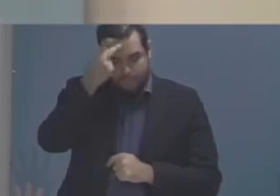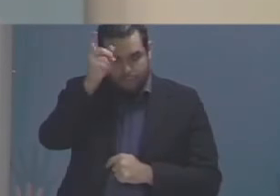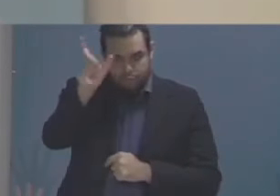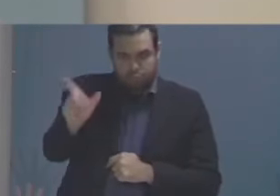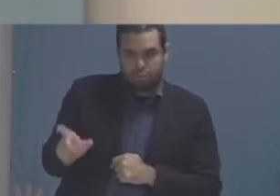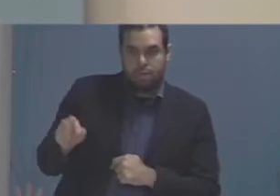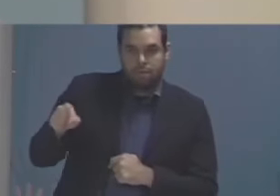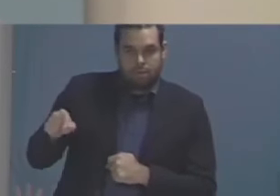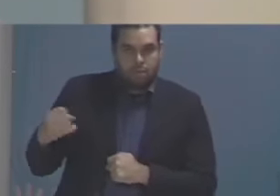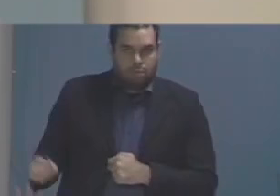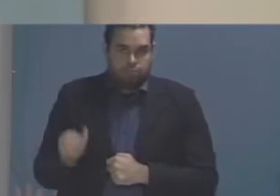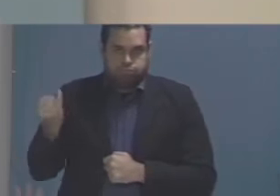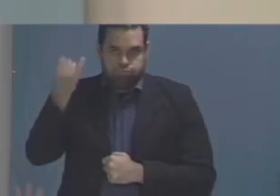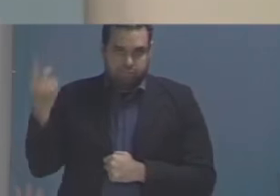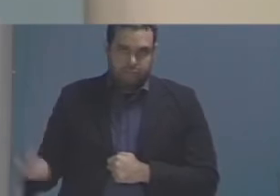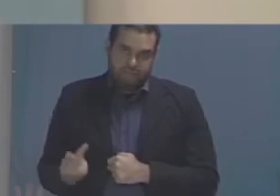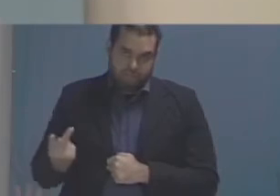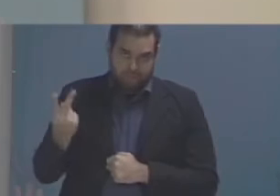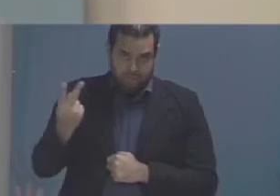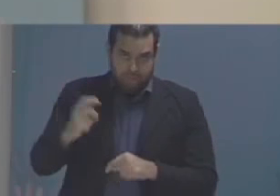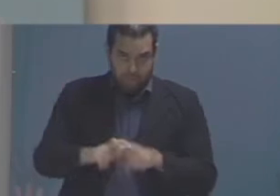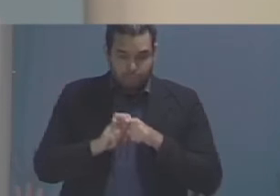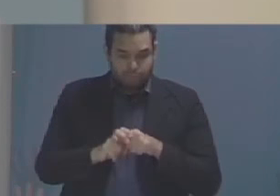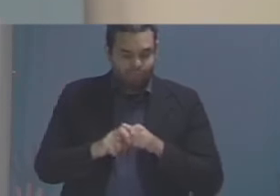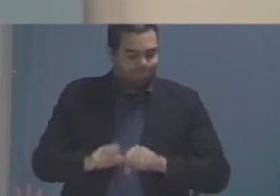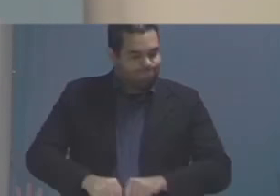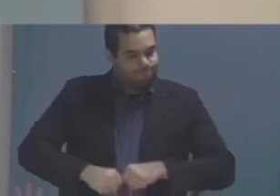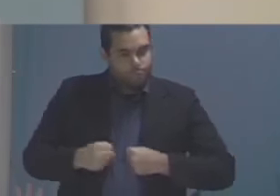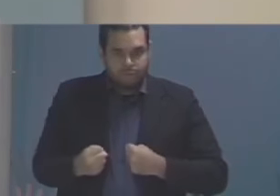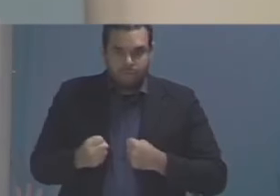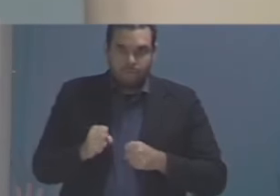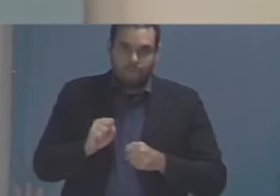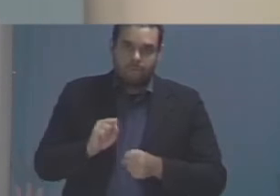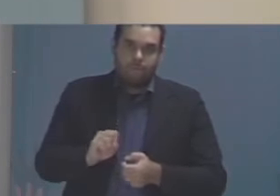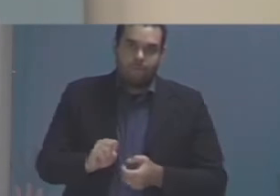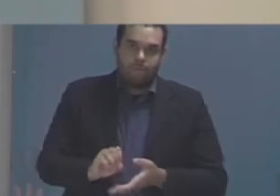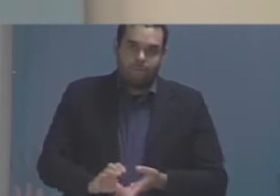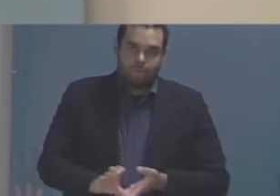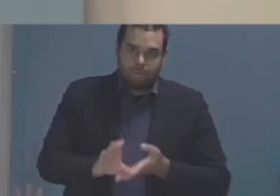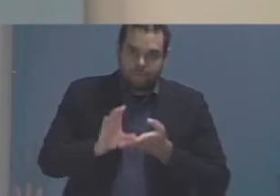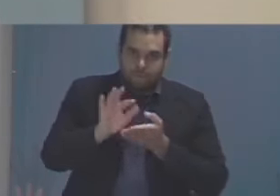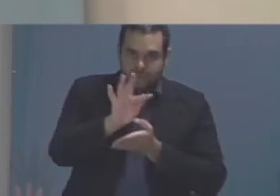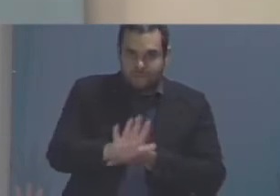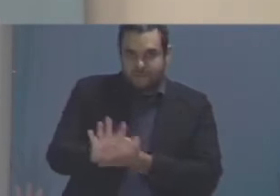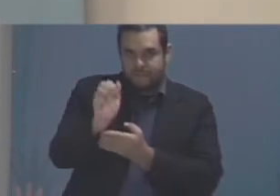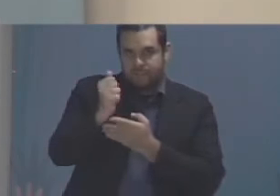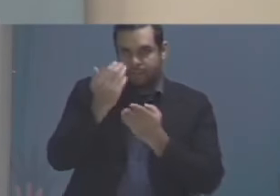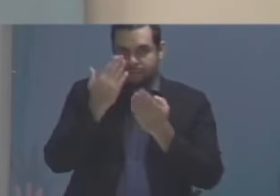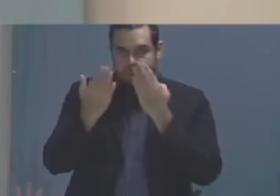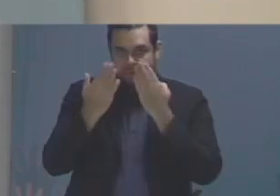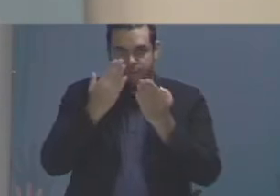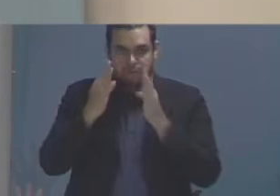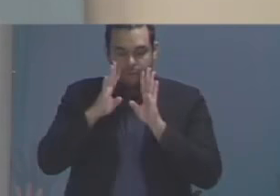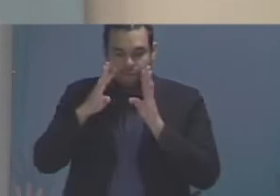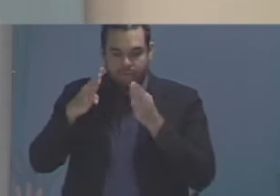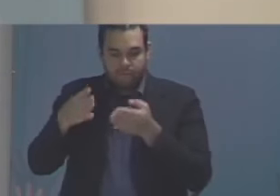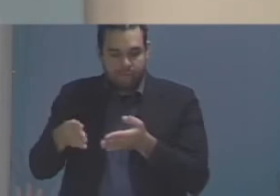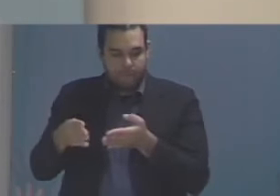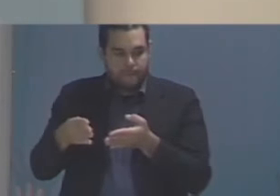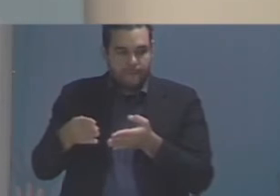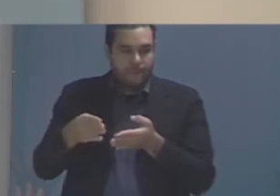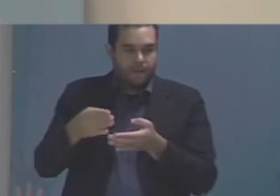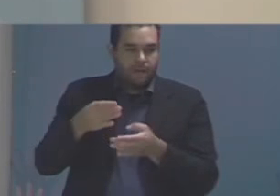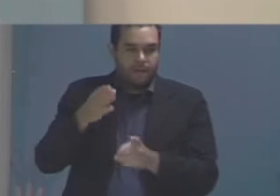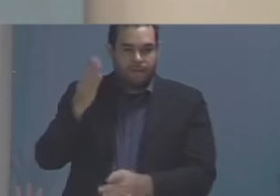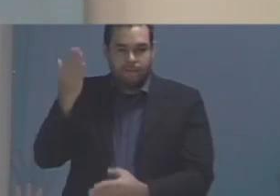fato que é inadmissível para um Conselho Federal de Psicologia ser réu em relação a processos voltados a assédio, por exemplo, assédio